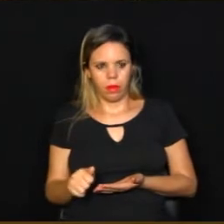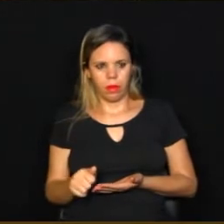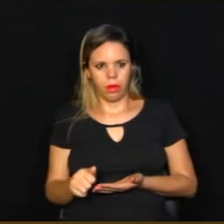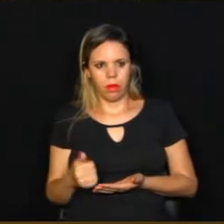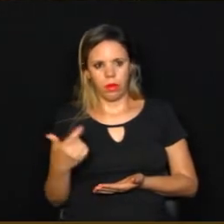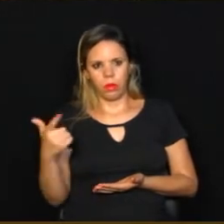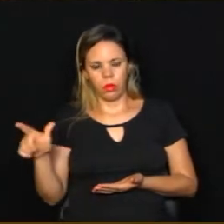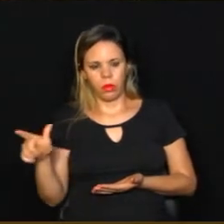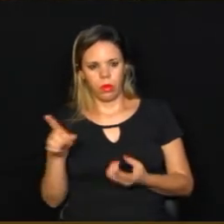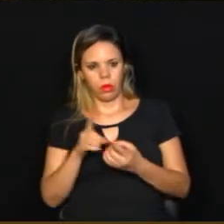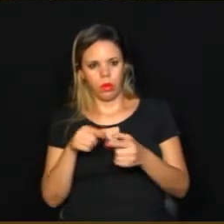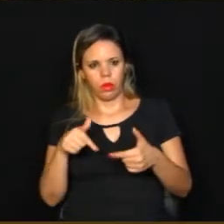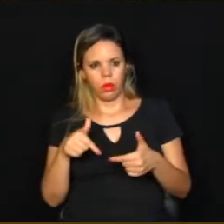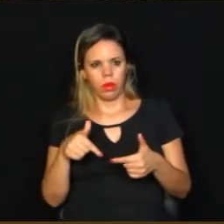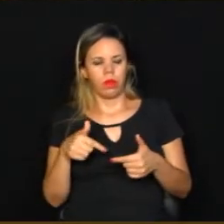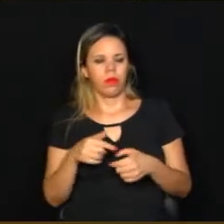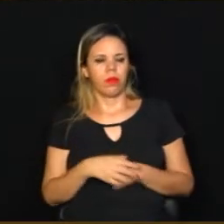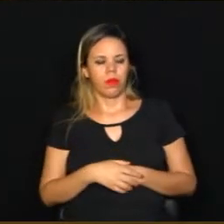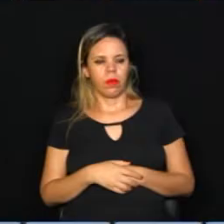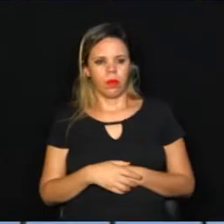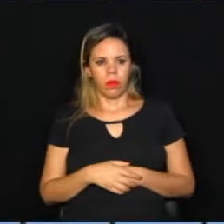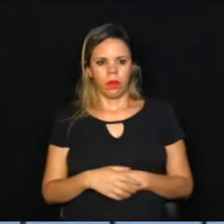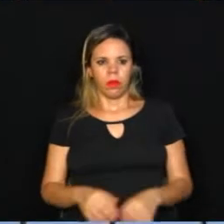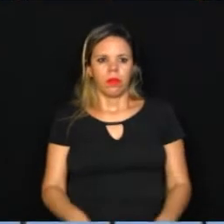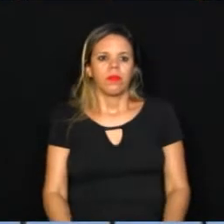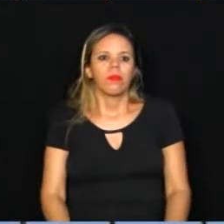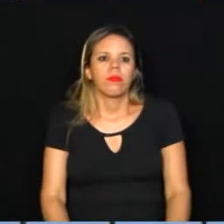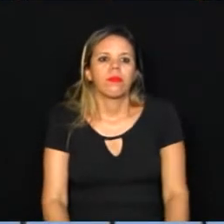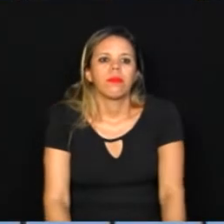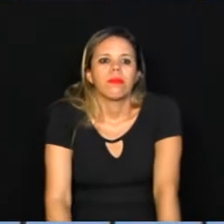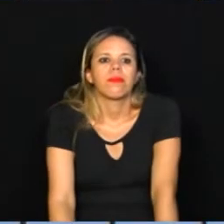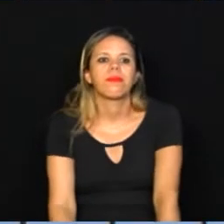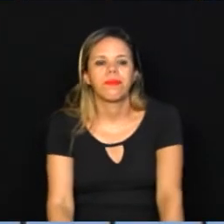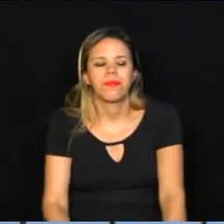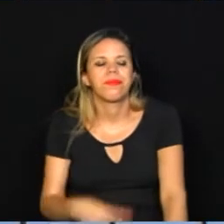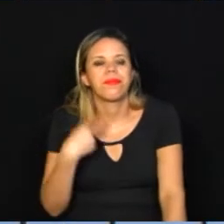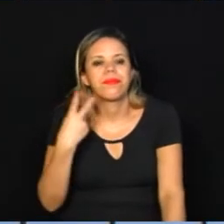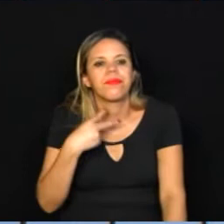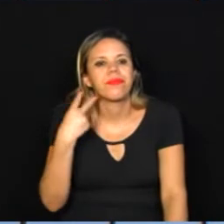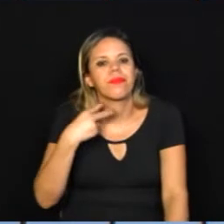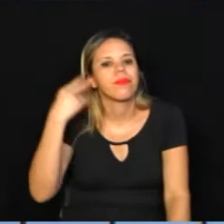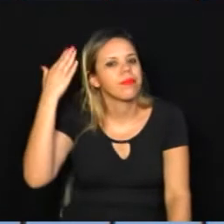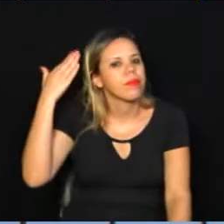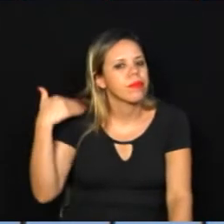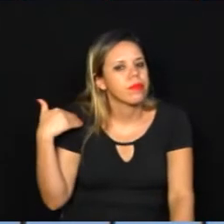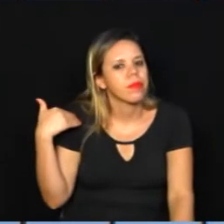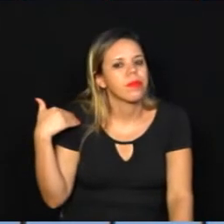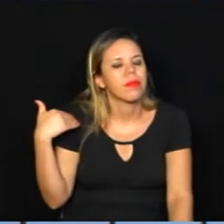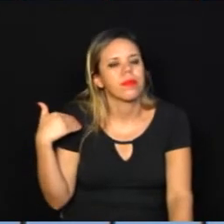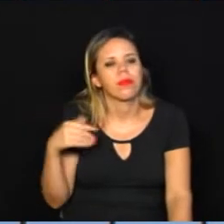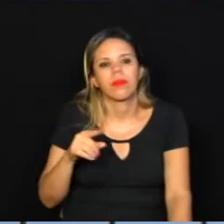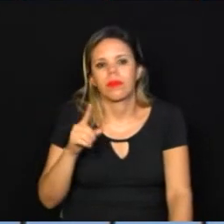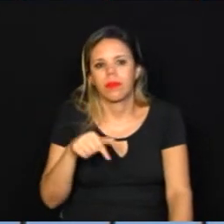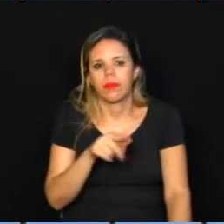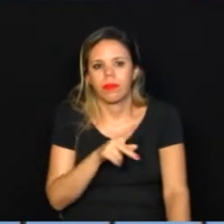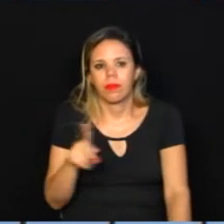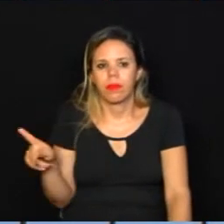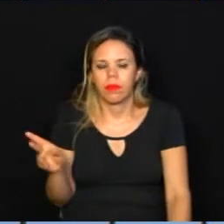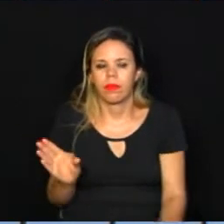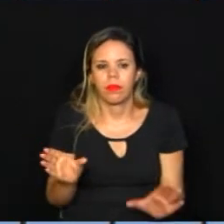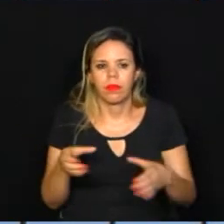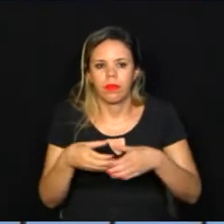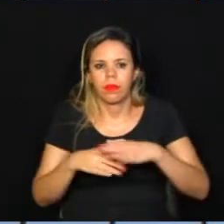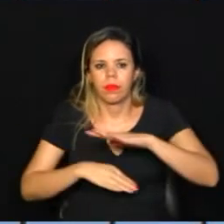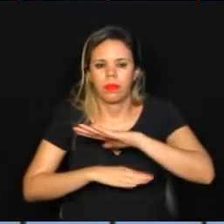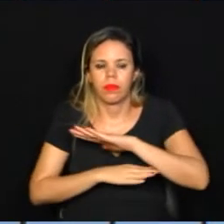os outros serviços da média complexidade. E a vereadora Débora Palermo, que é a presidente da Comissão